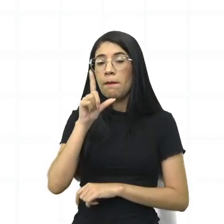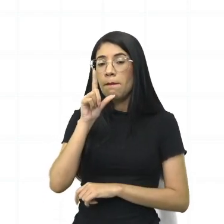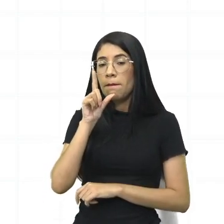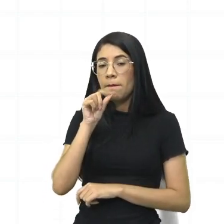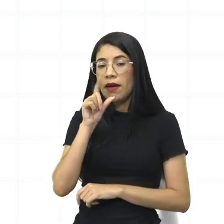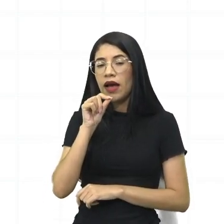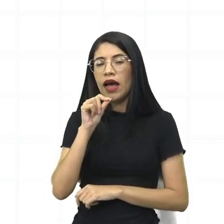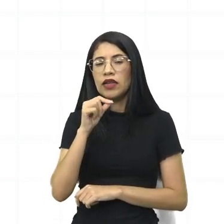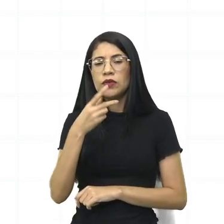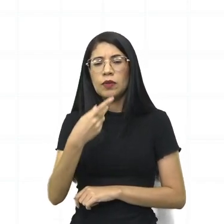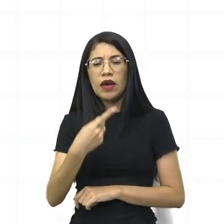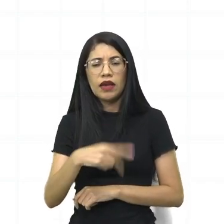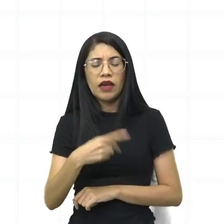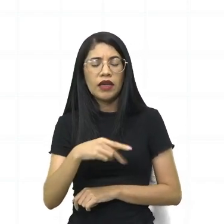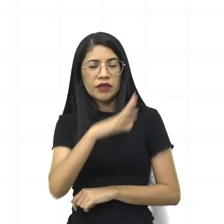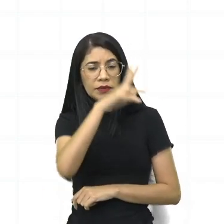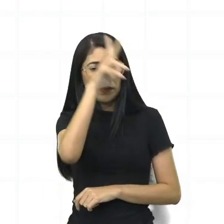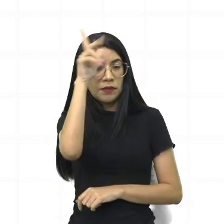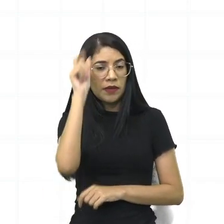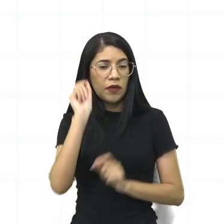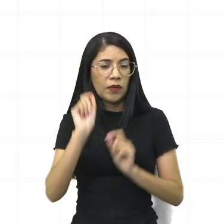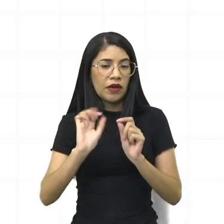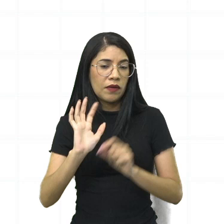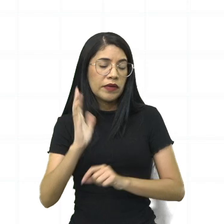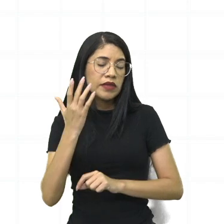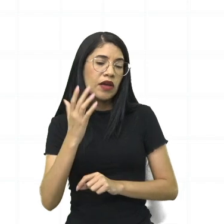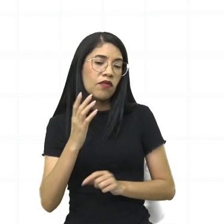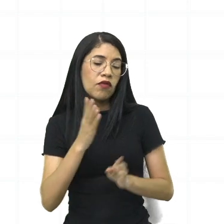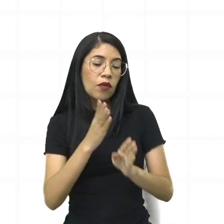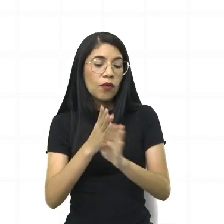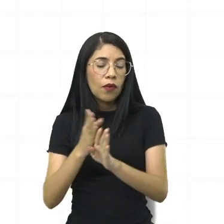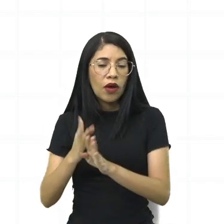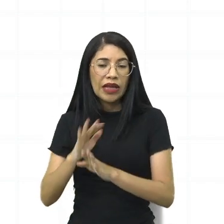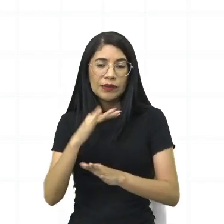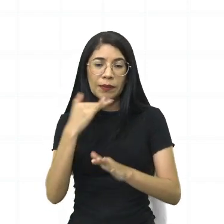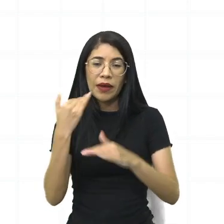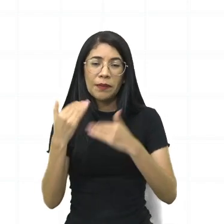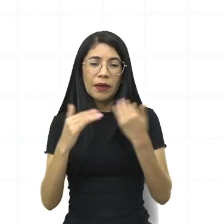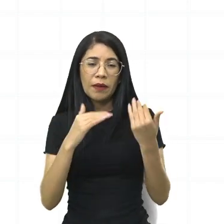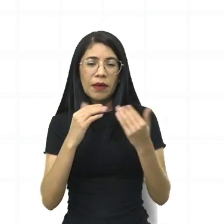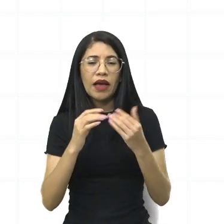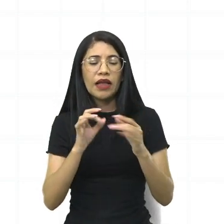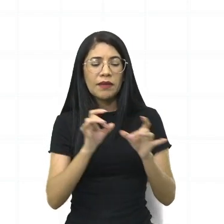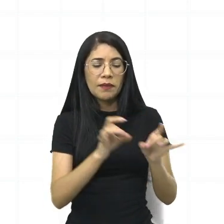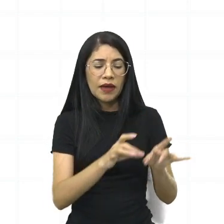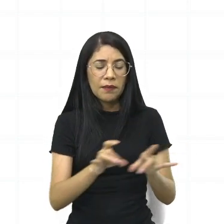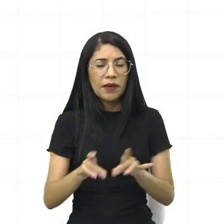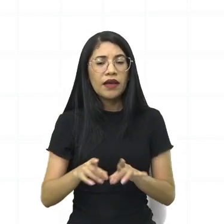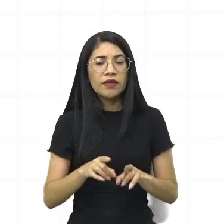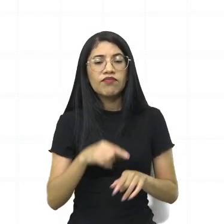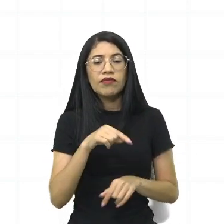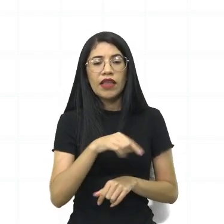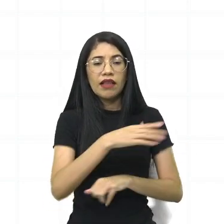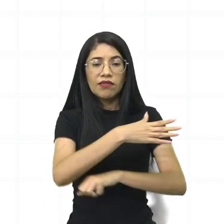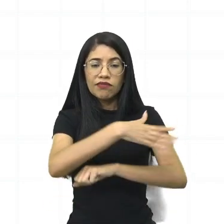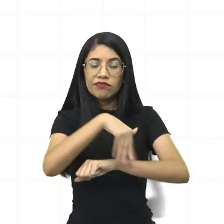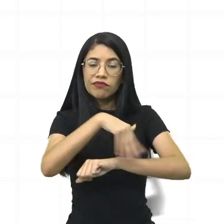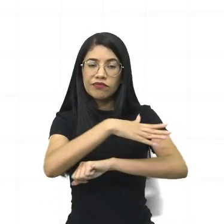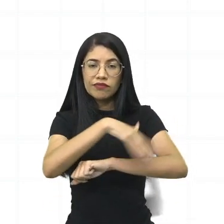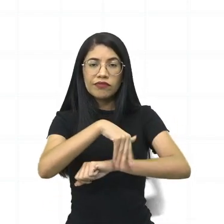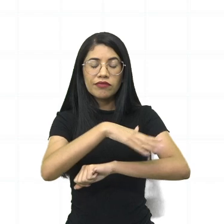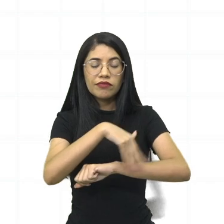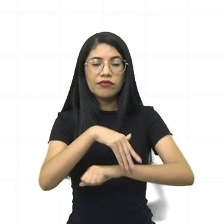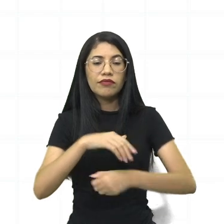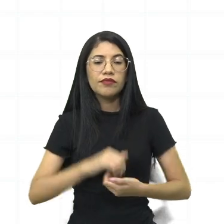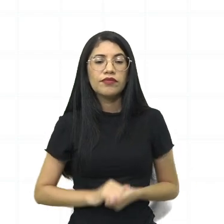aves, periquitos típicos da cidade de Manaus, que foram encontradas mortas. Essas aves, né, foram encontradas mortas em grande